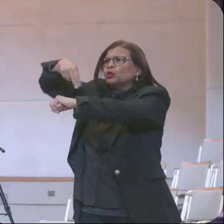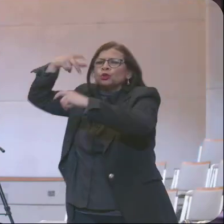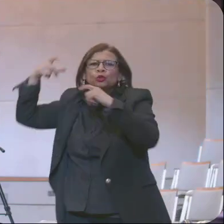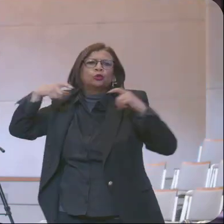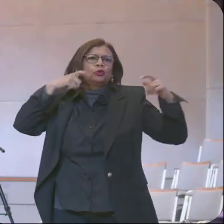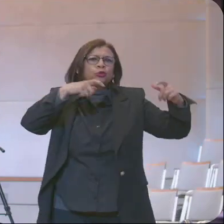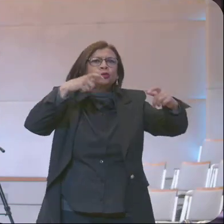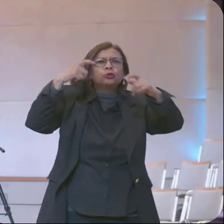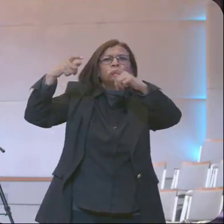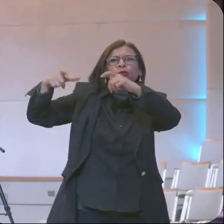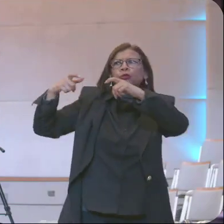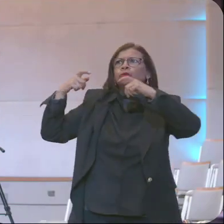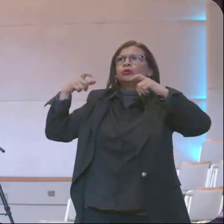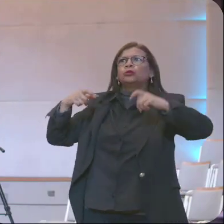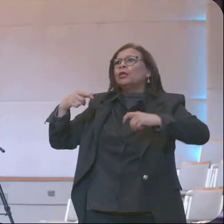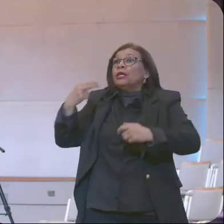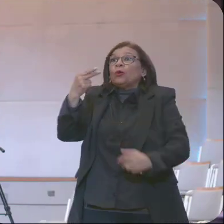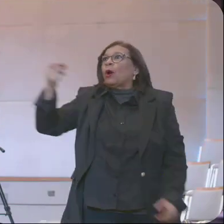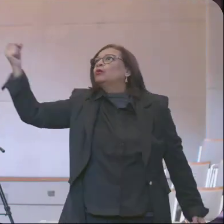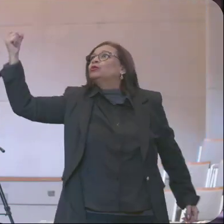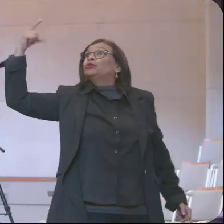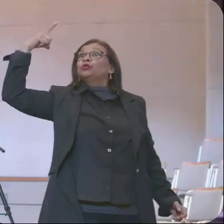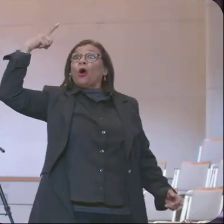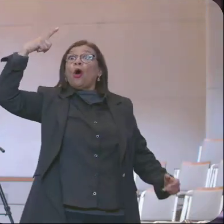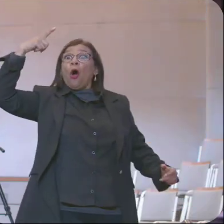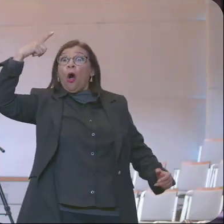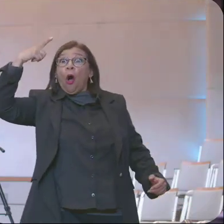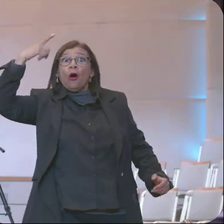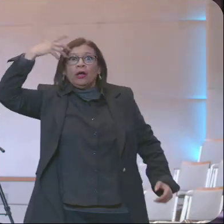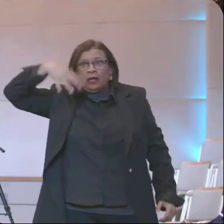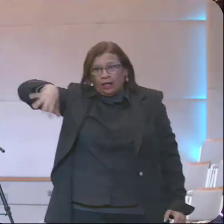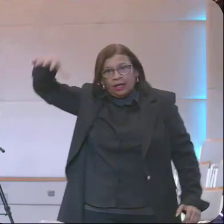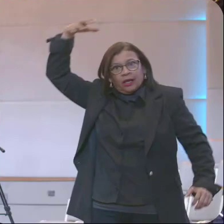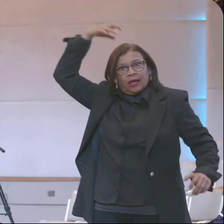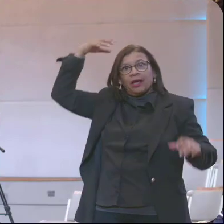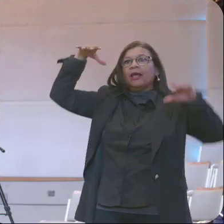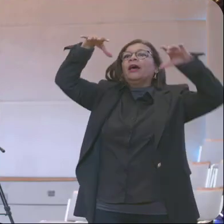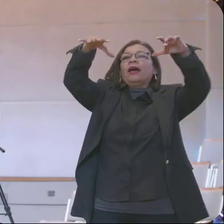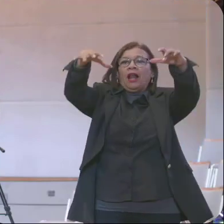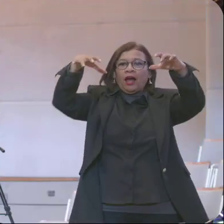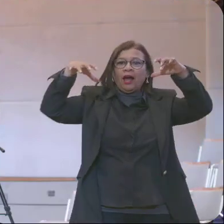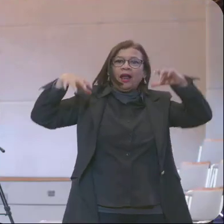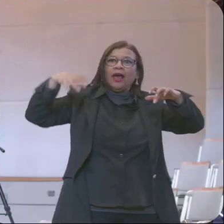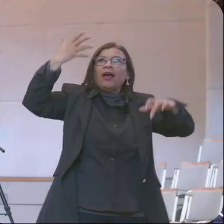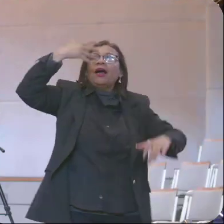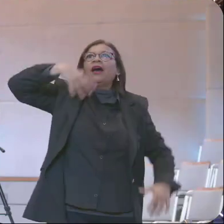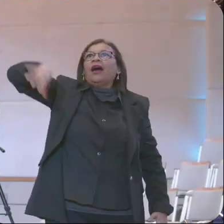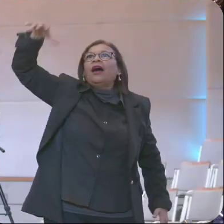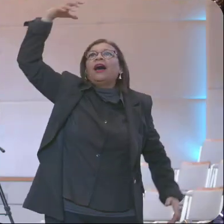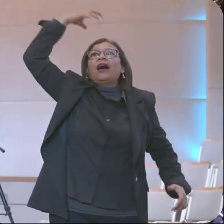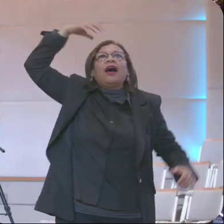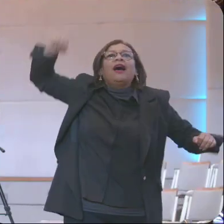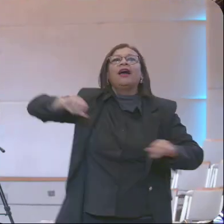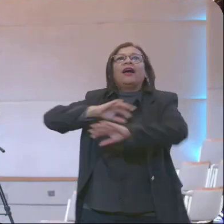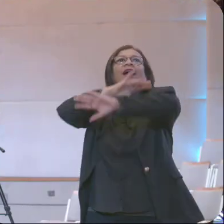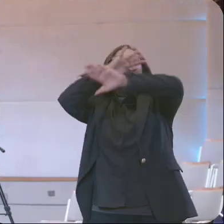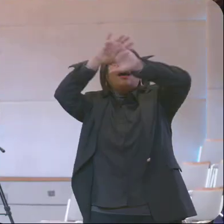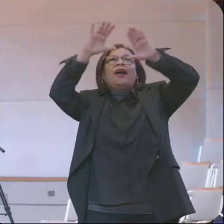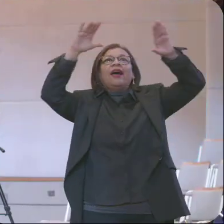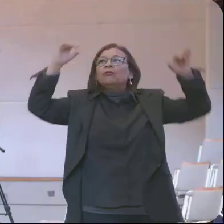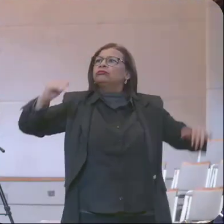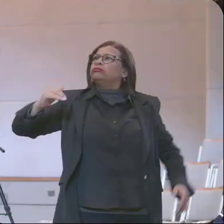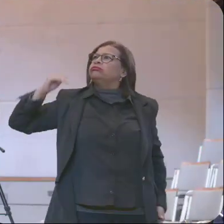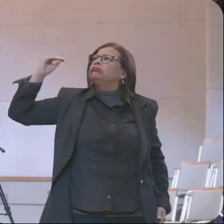E como o sol brilha em majestade, o rei da glória, ele é o